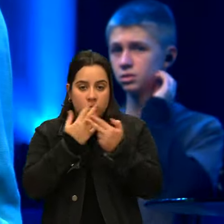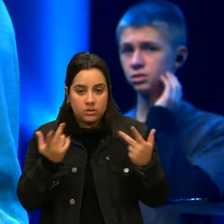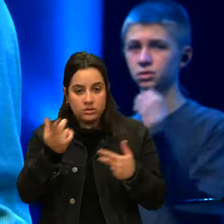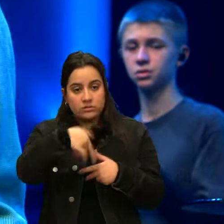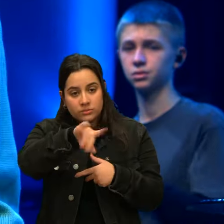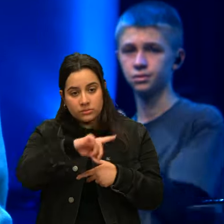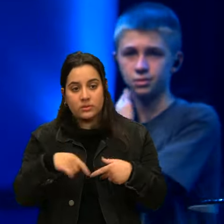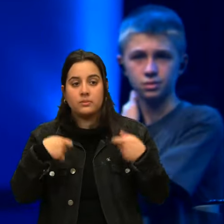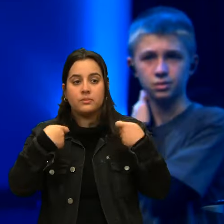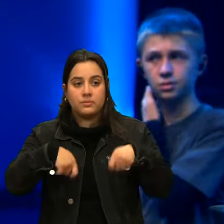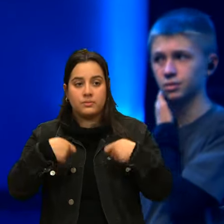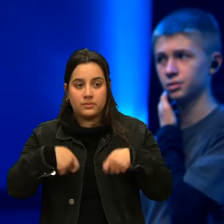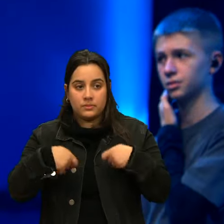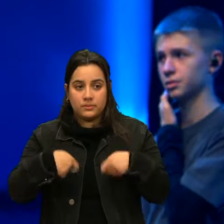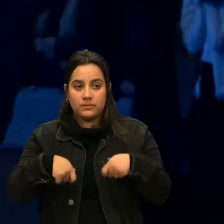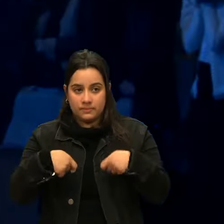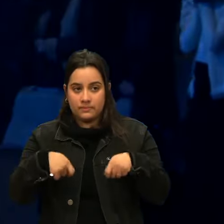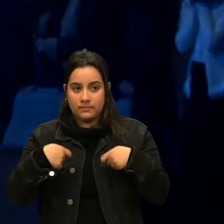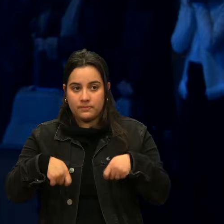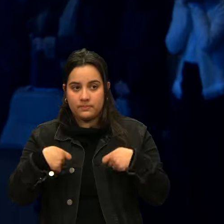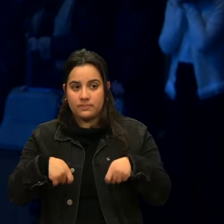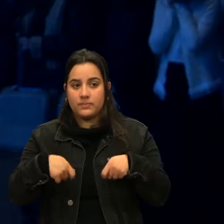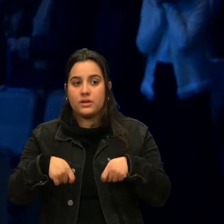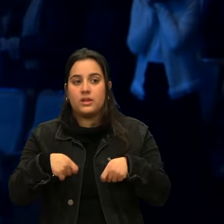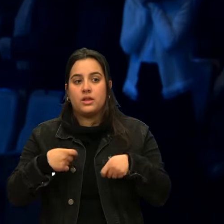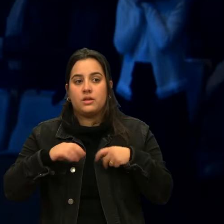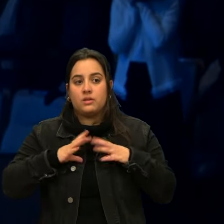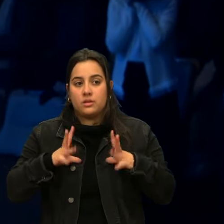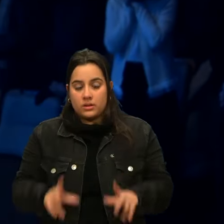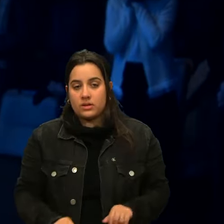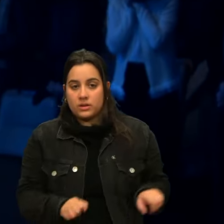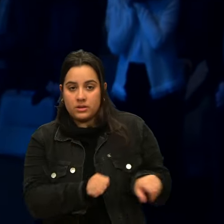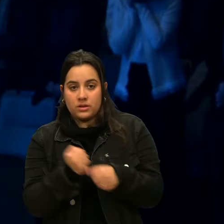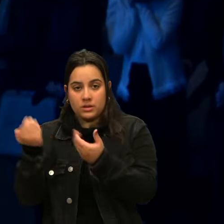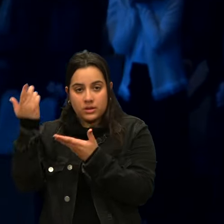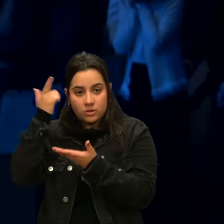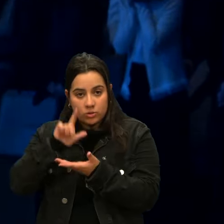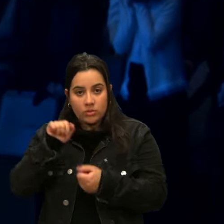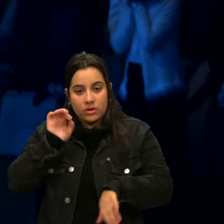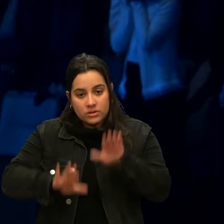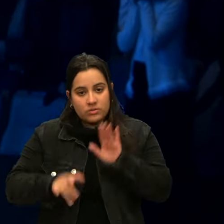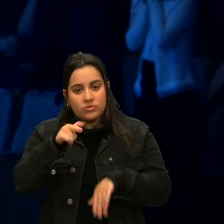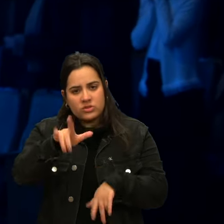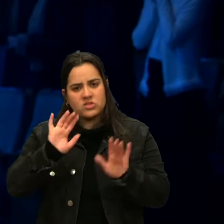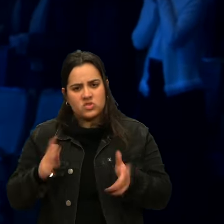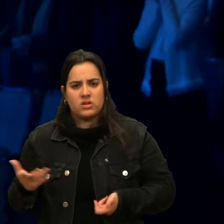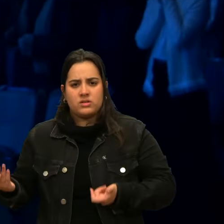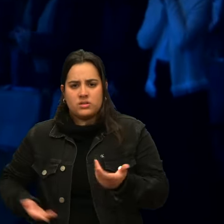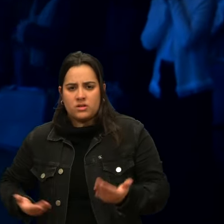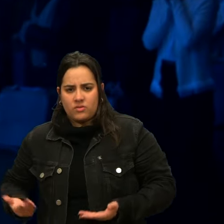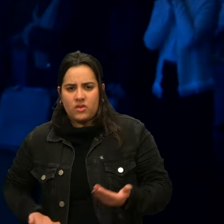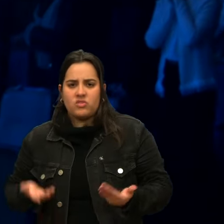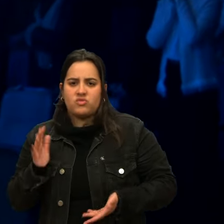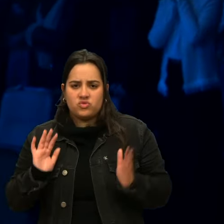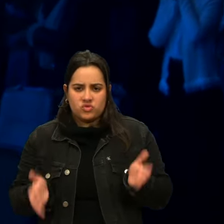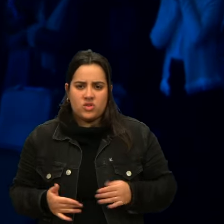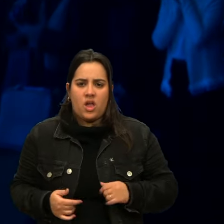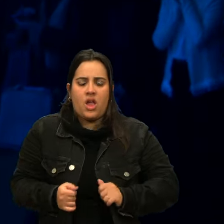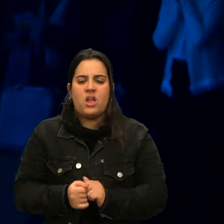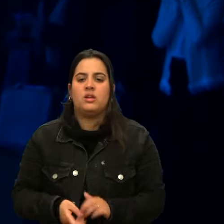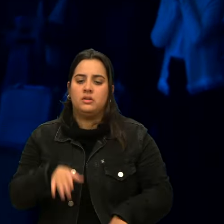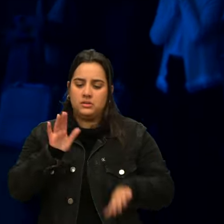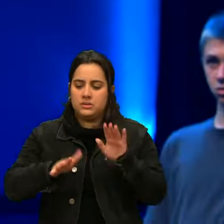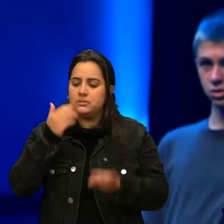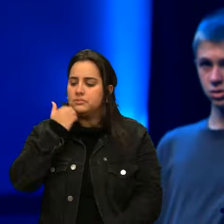precisa entregar mais uma vez, tem coisas, talvez você já está aqui servindo, talvez você é adulto, talvez você está no